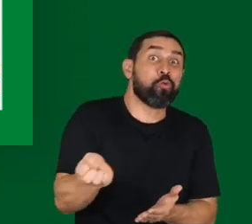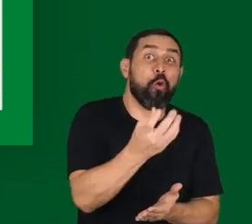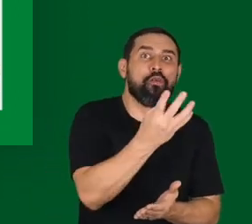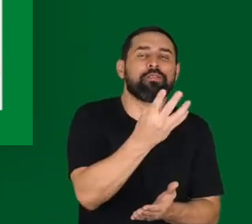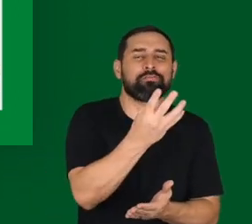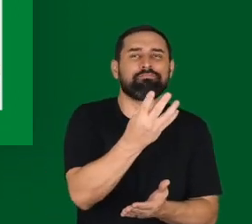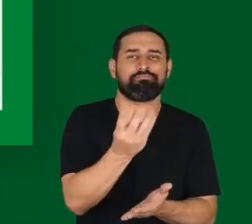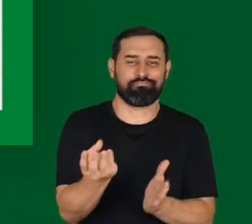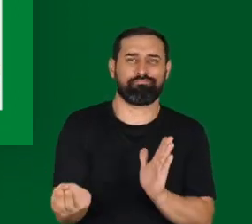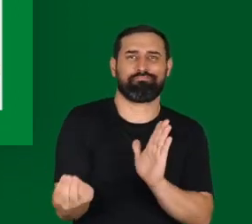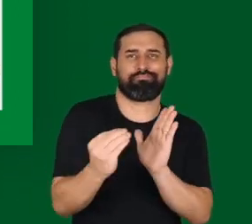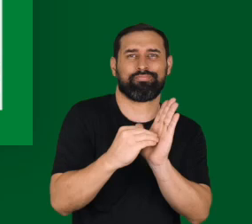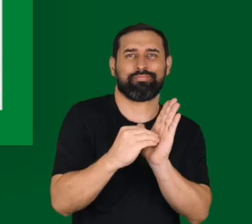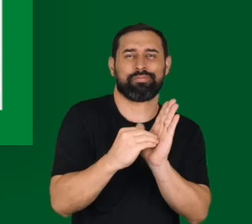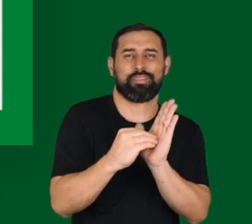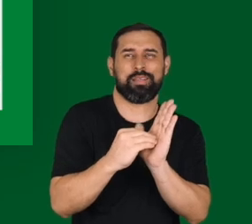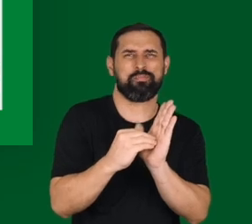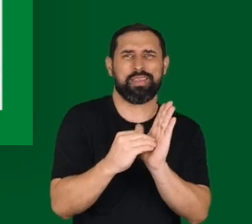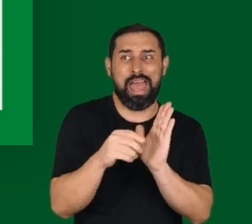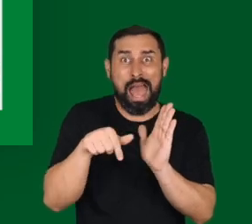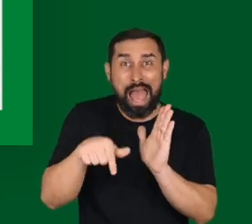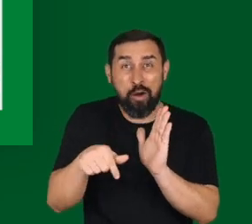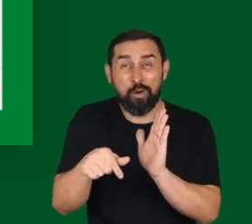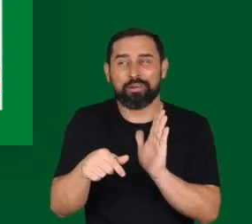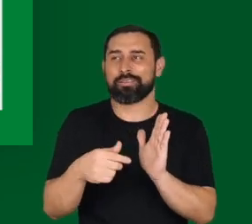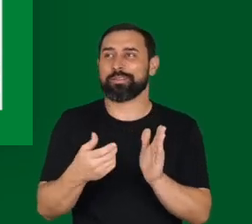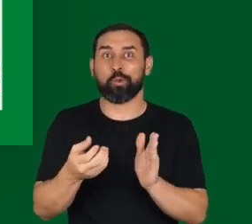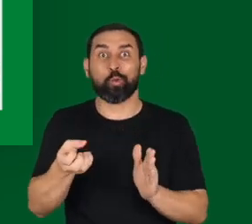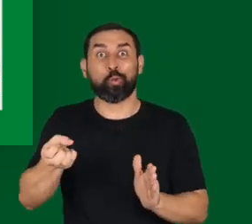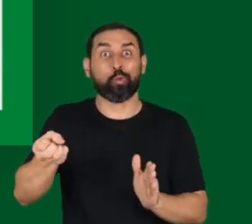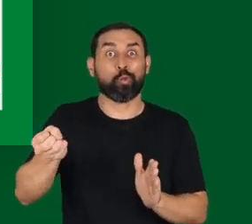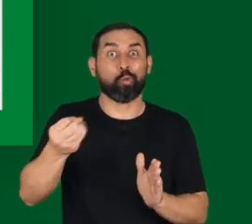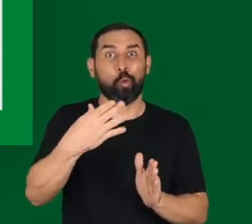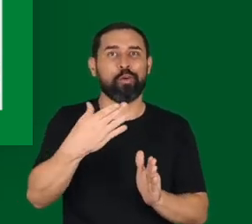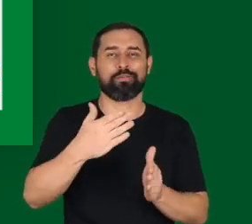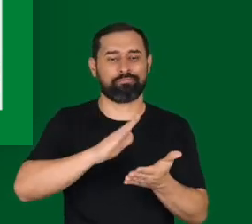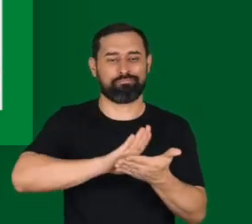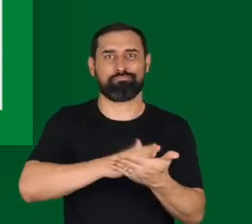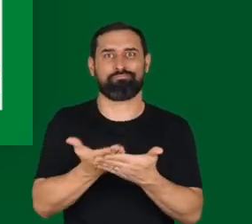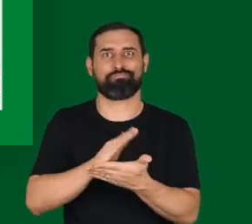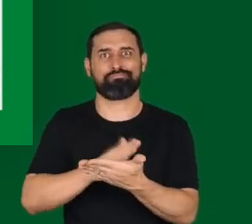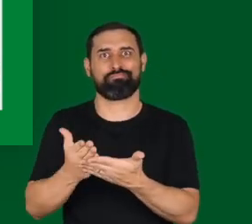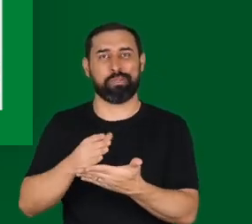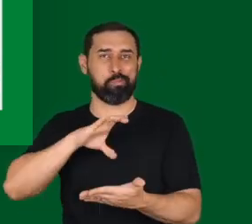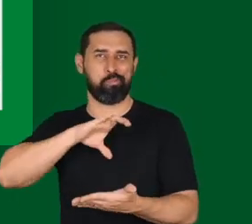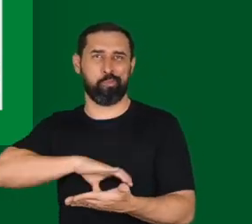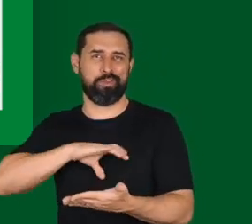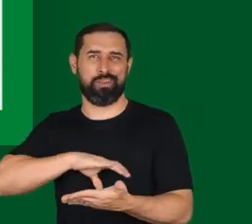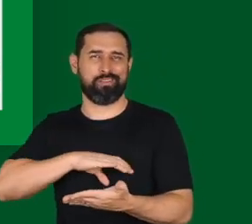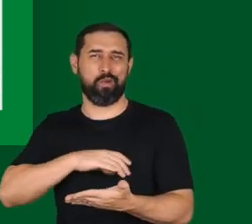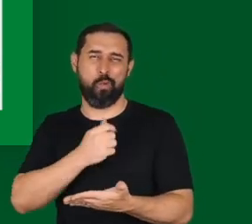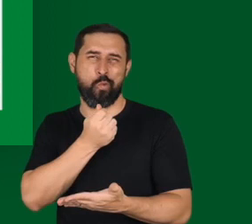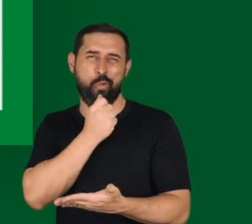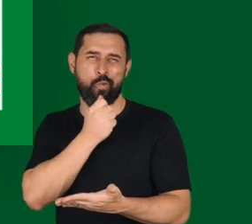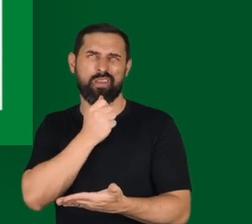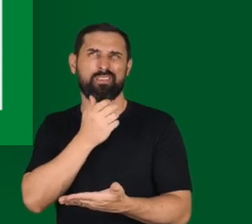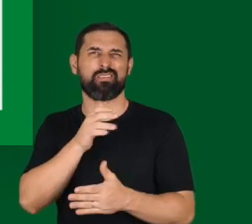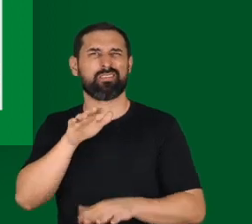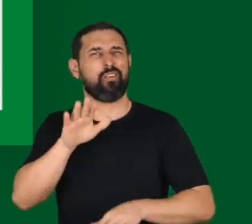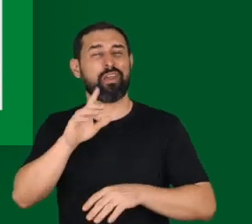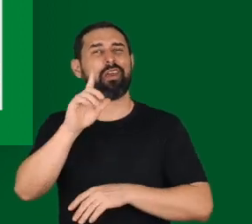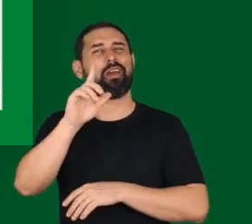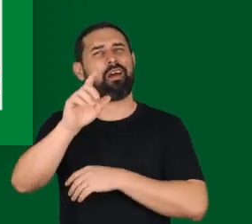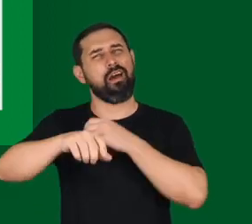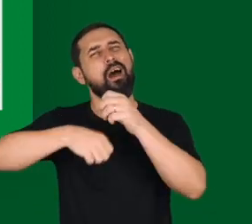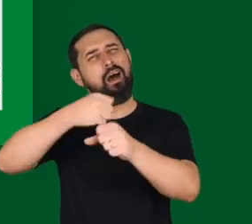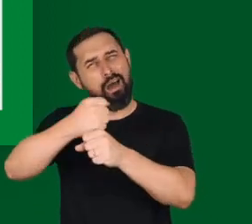ele incluiu, a gente ainda não tem a versão traduzida em português ainda, né? Deve